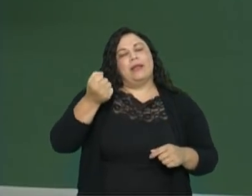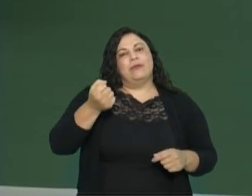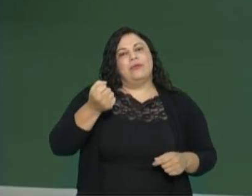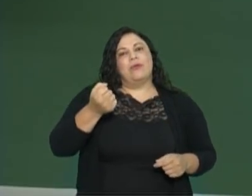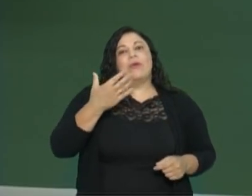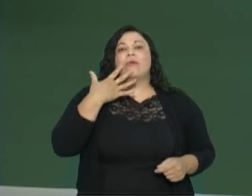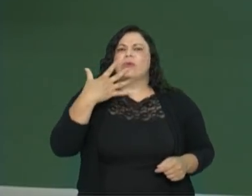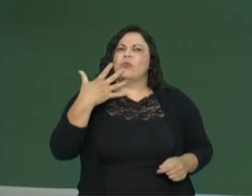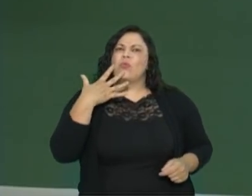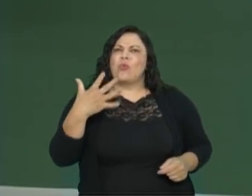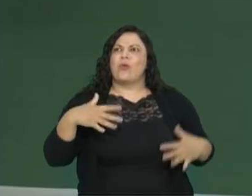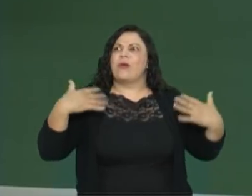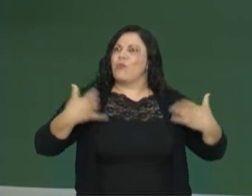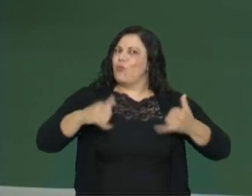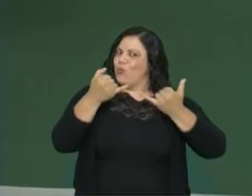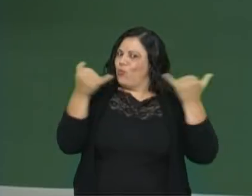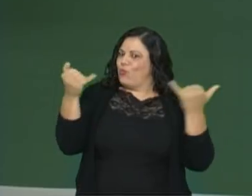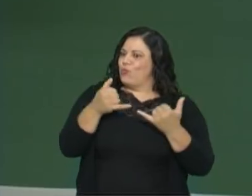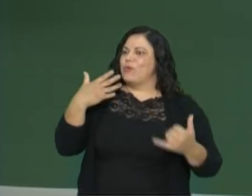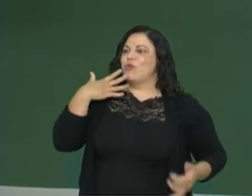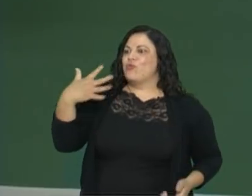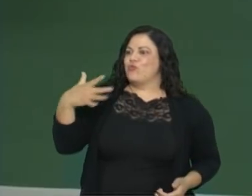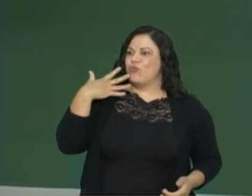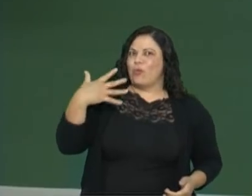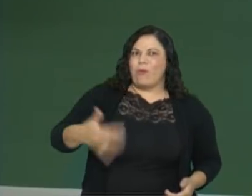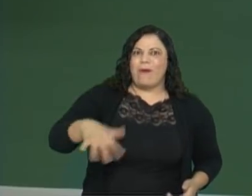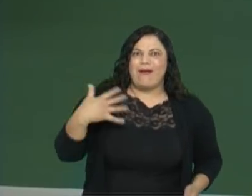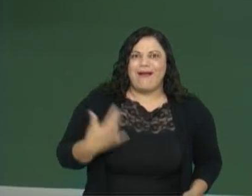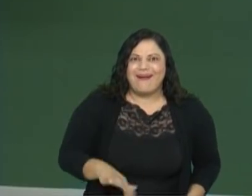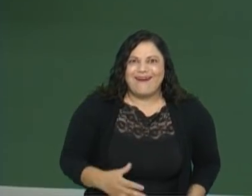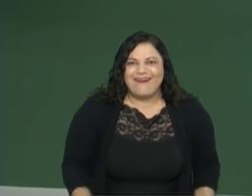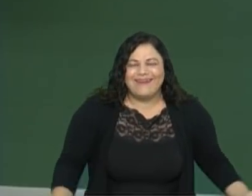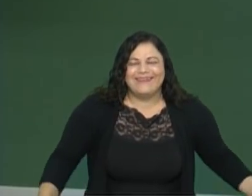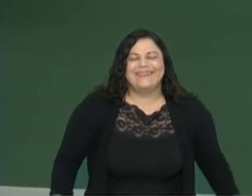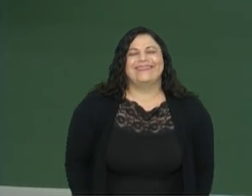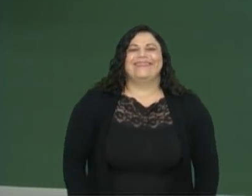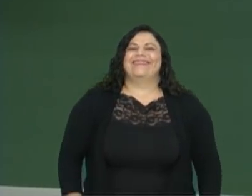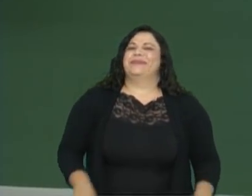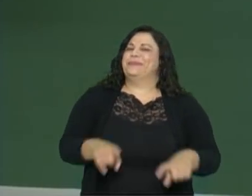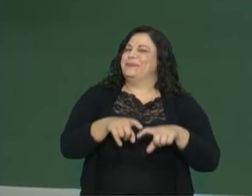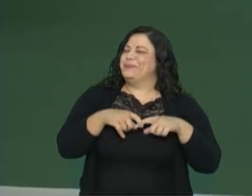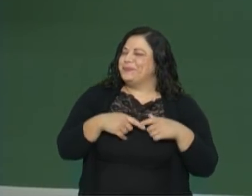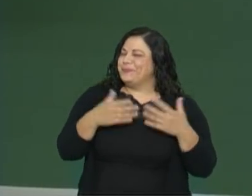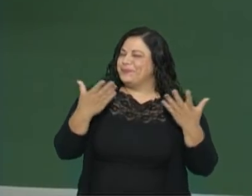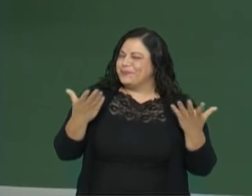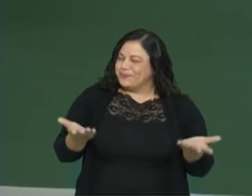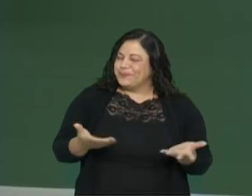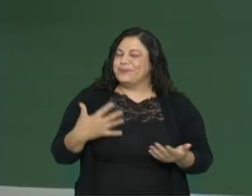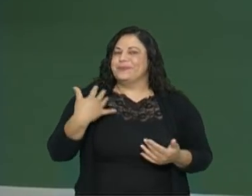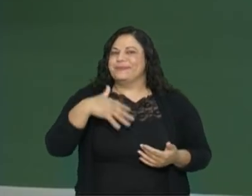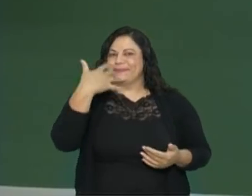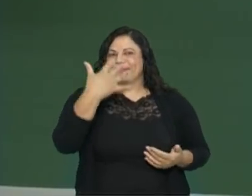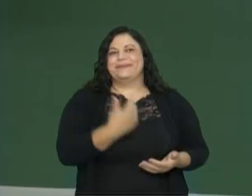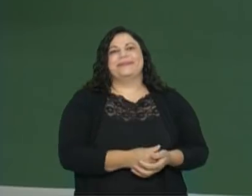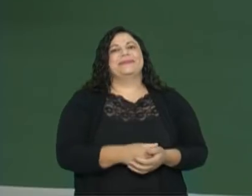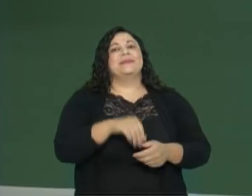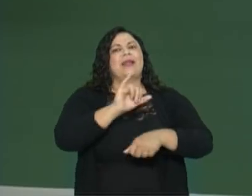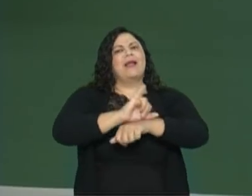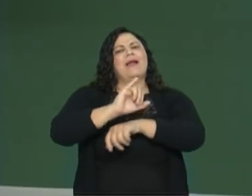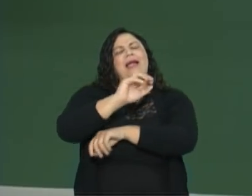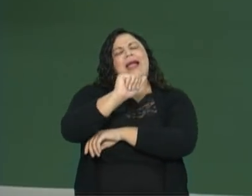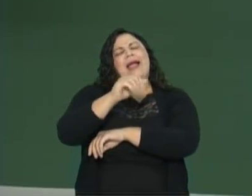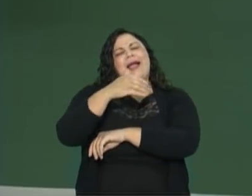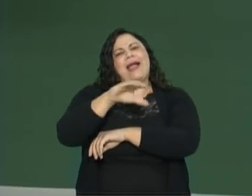Nossa, vamos fazer fios de ouro, que legal, vou lá pegar. Entende? Por isso que os fios não são feitos de ouro. São feitos inclusive de aço, de